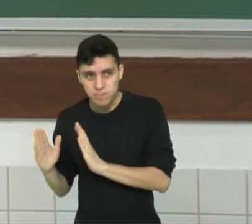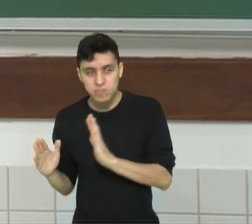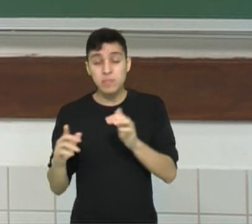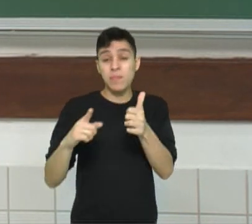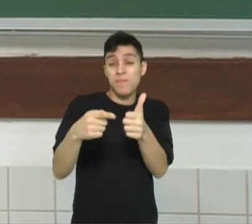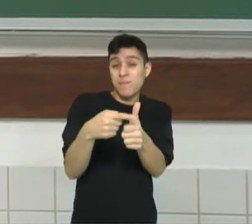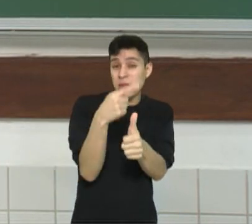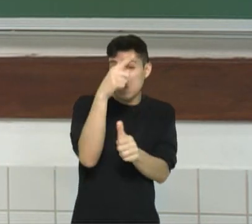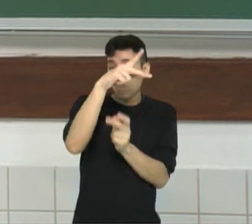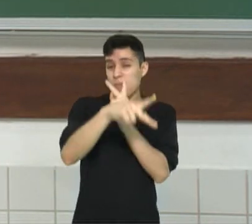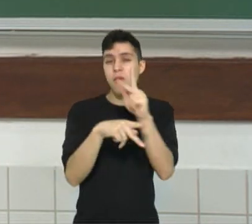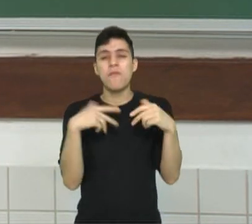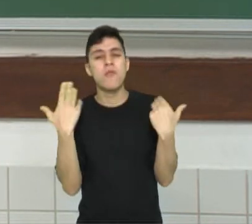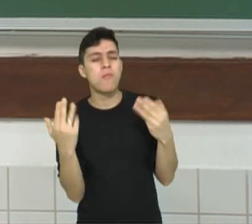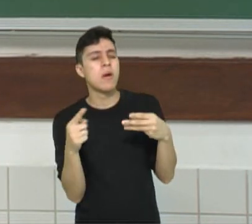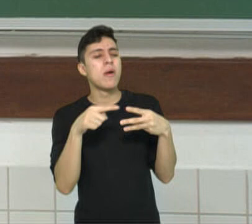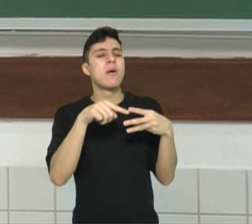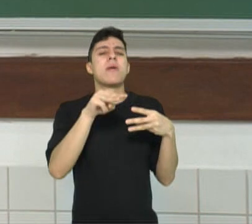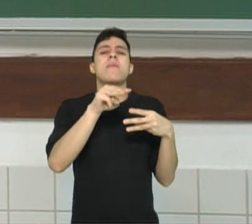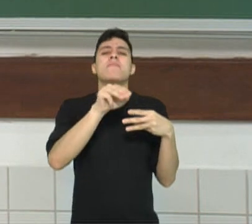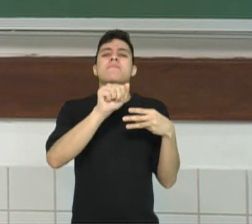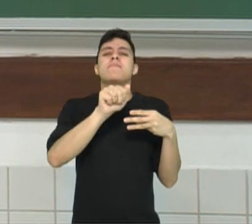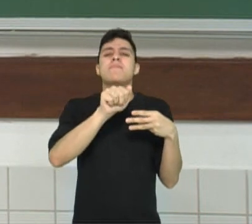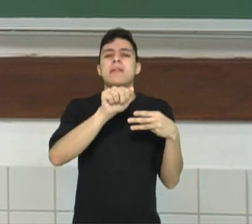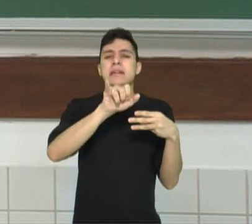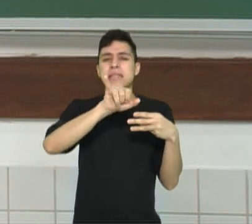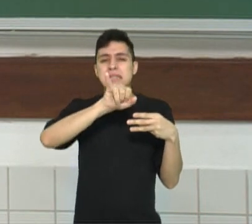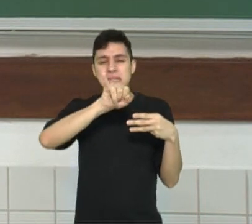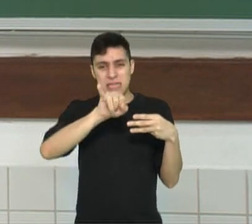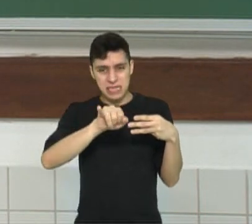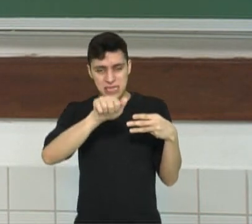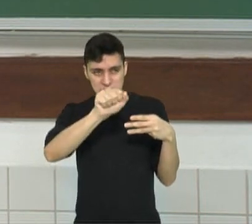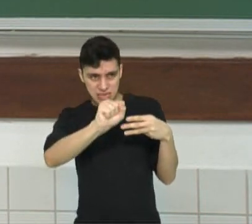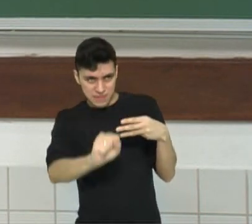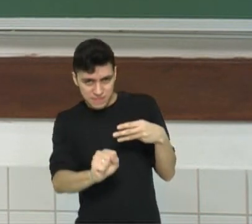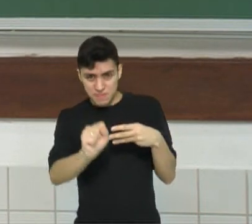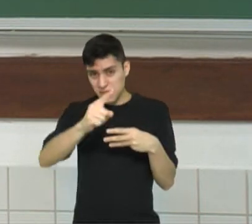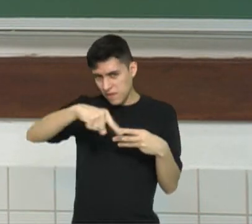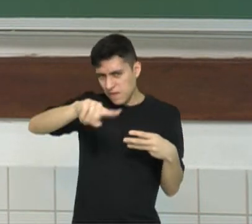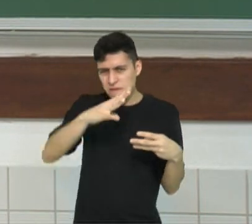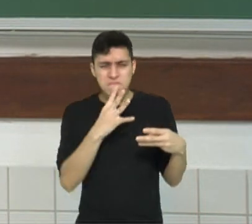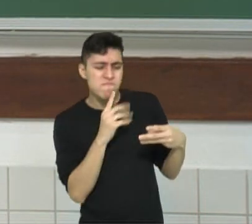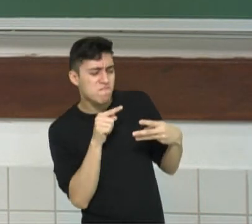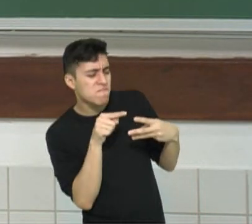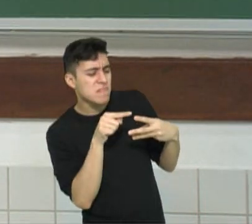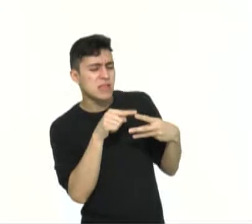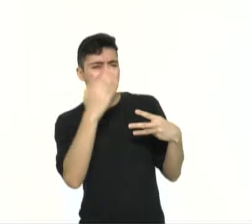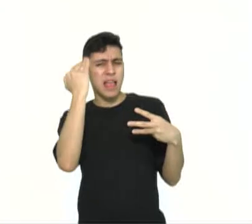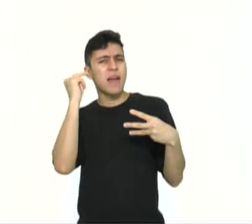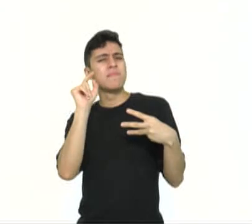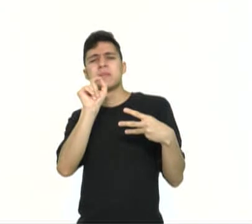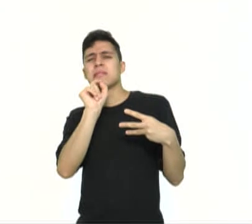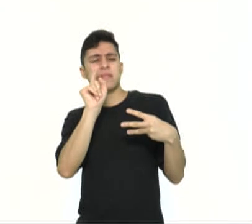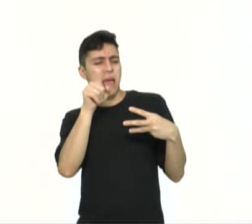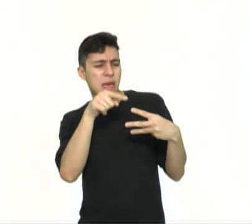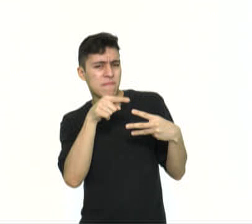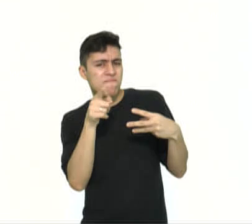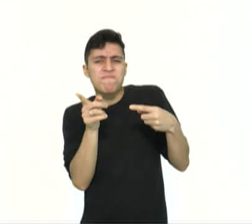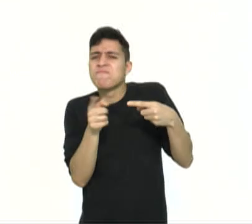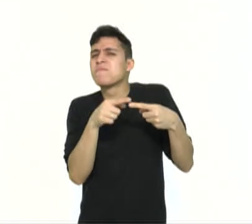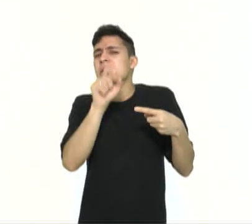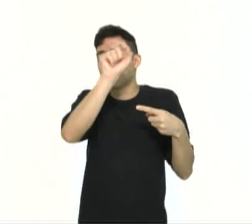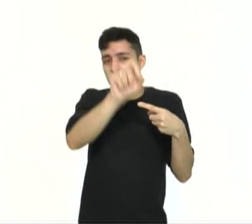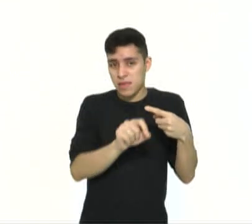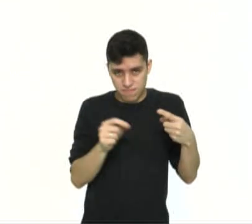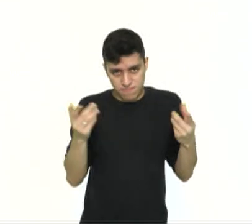nossa aula são sobre os maias. Quem foram os maias? Vocês já ouviram falar deles? Bom, eles estão localizados na